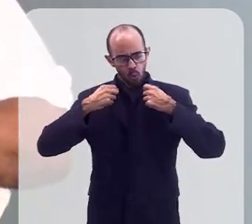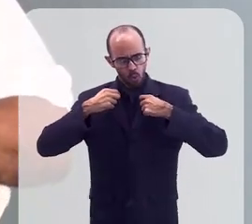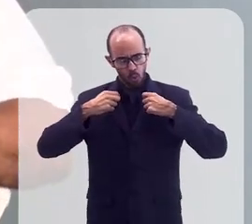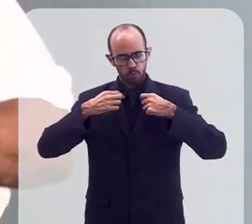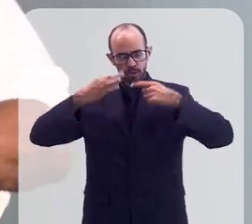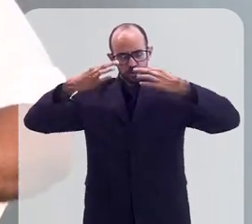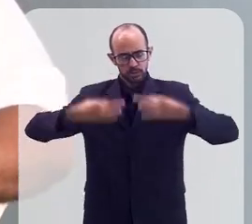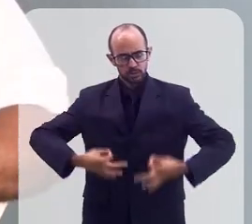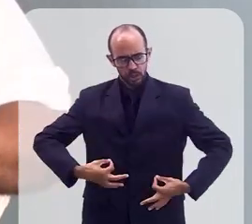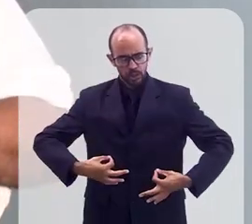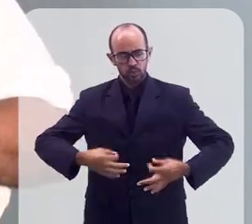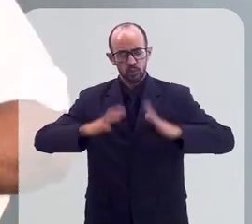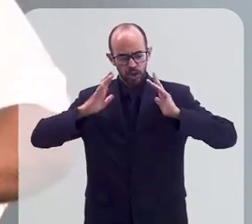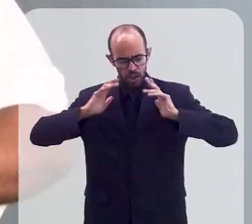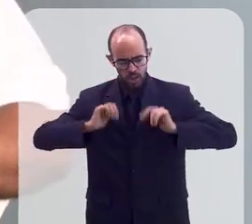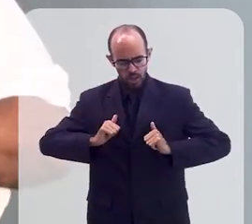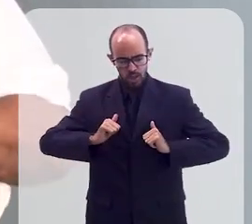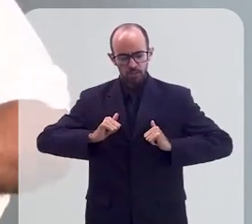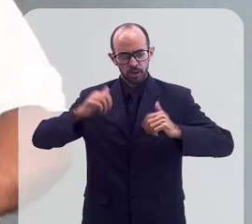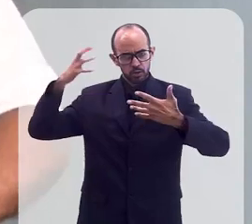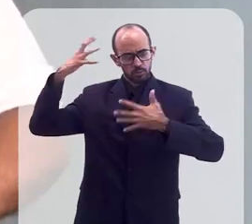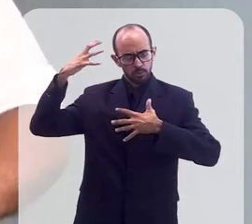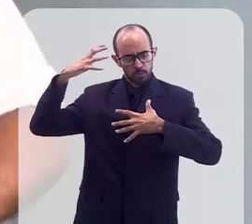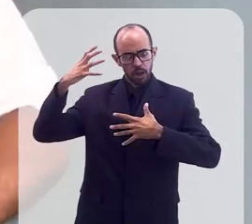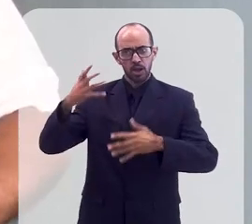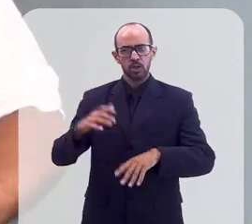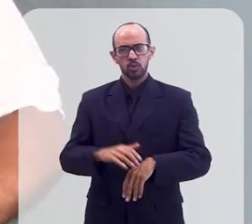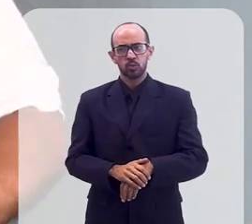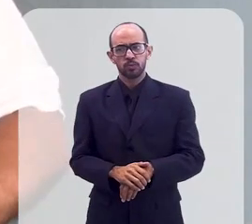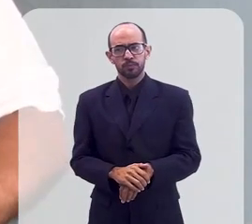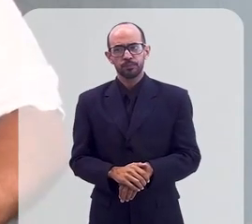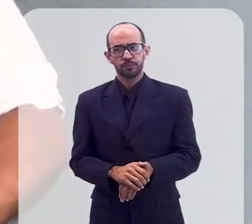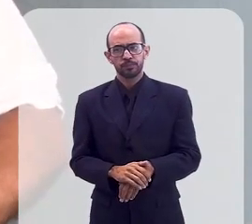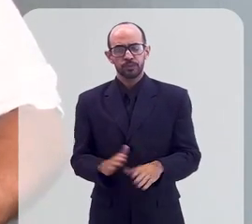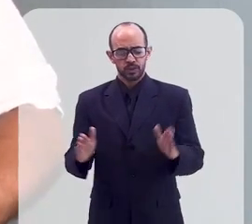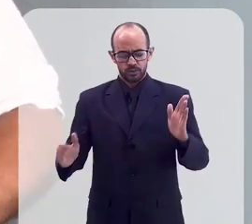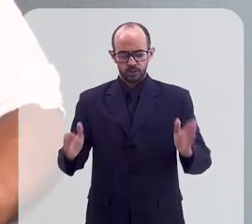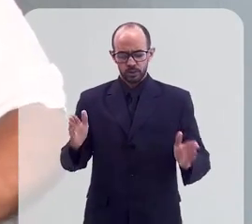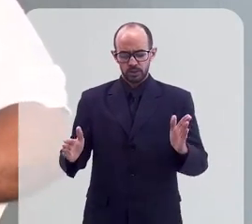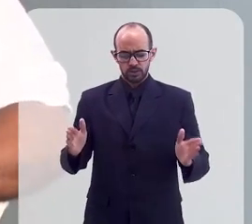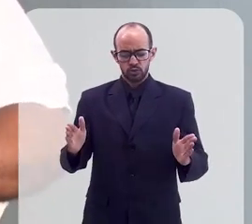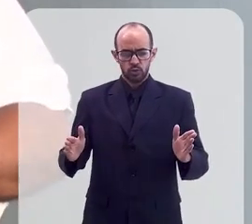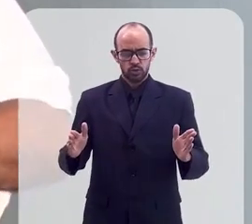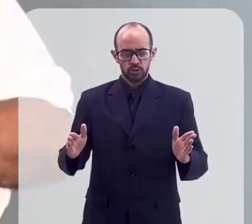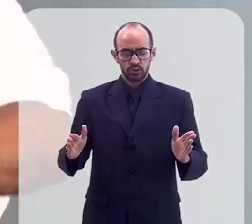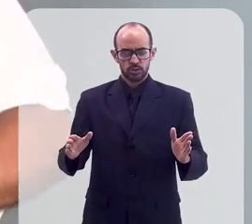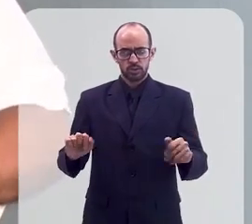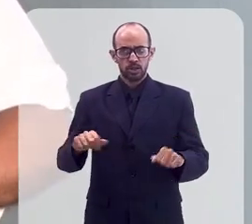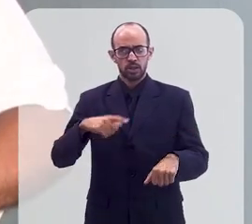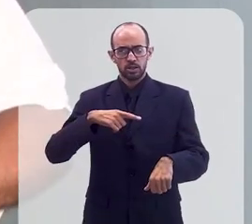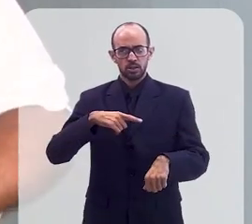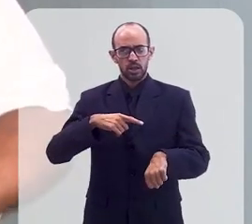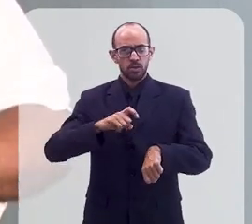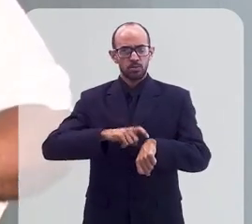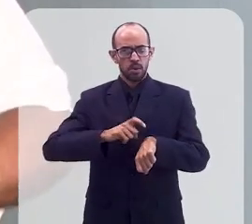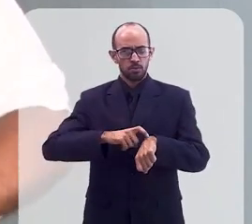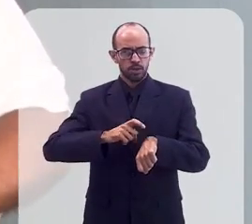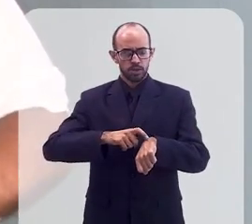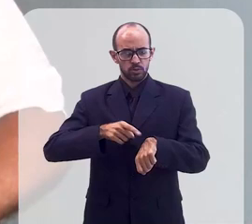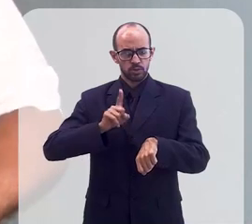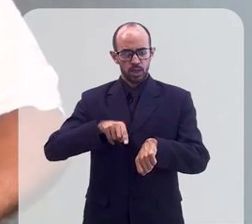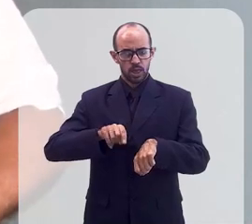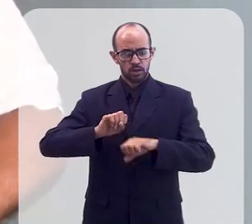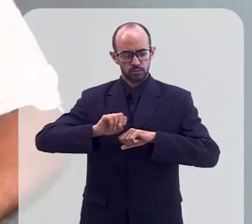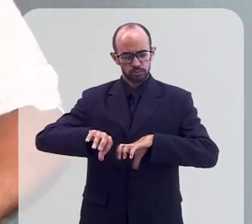roupa, bem alinhado, limpa, banho tomado. Né? Entre as sessões tem um momento que é a